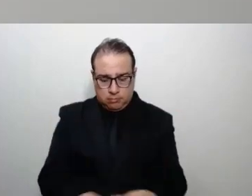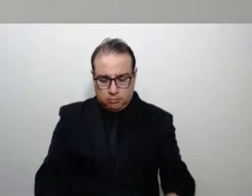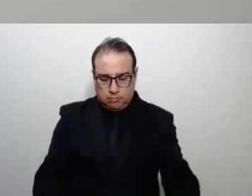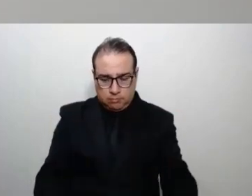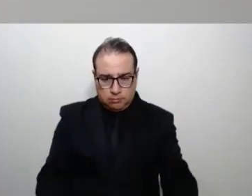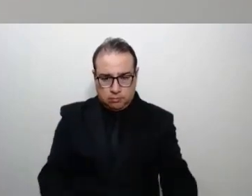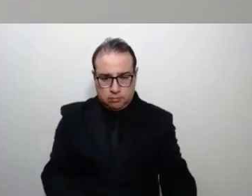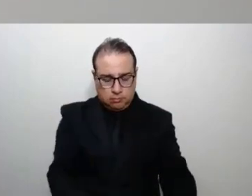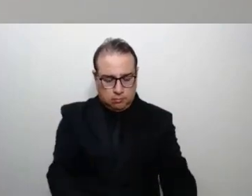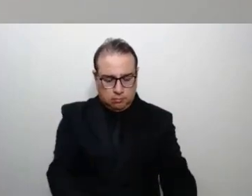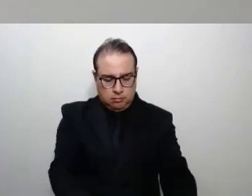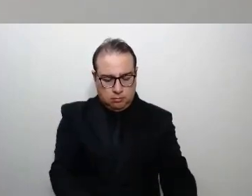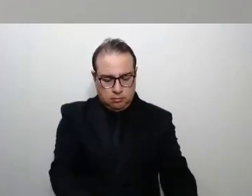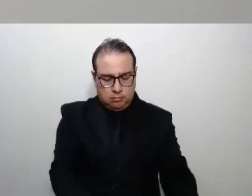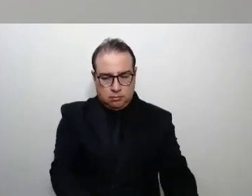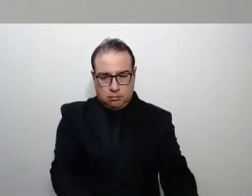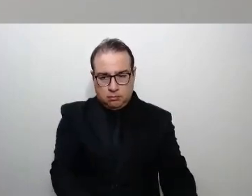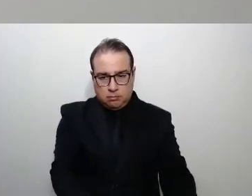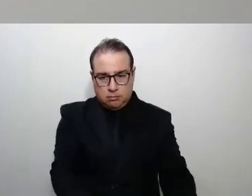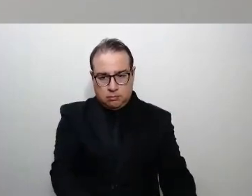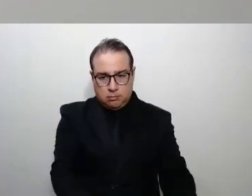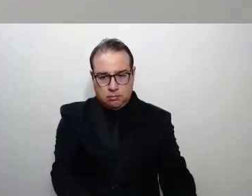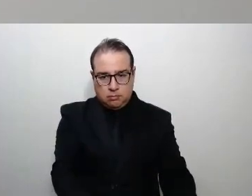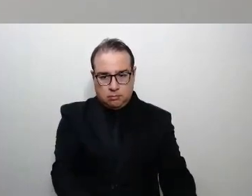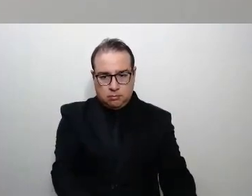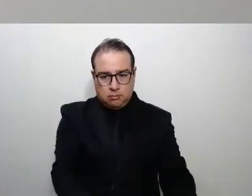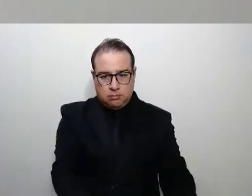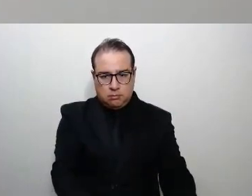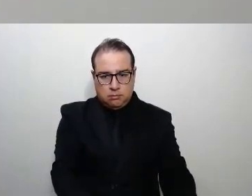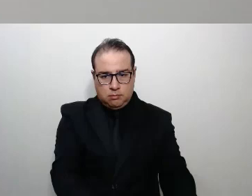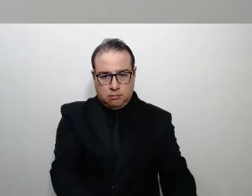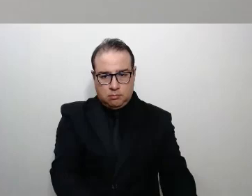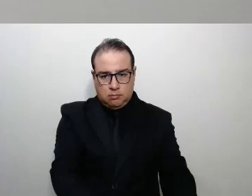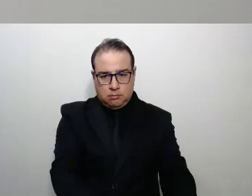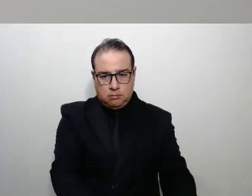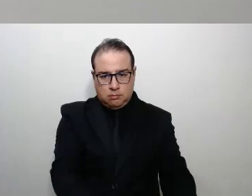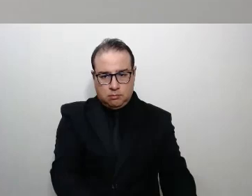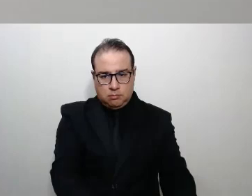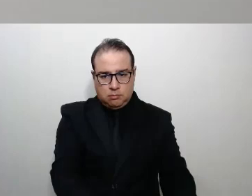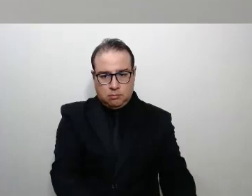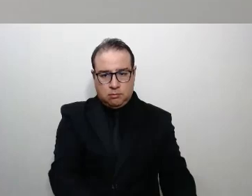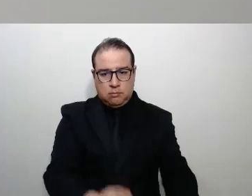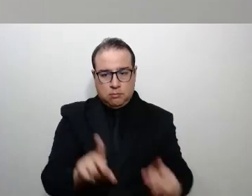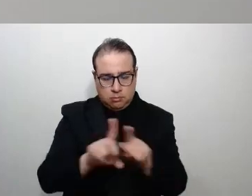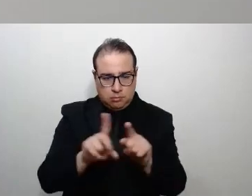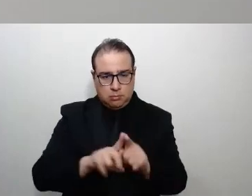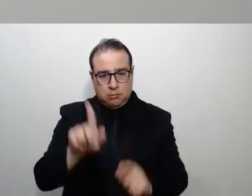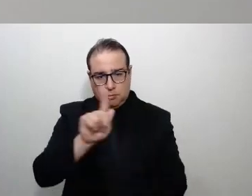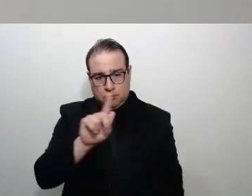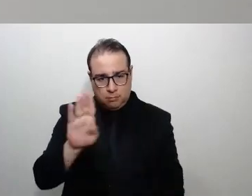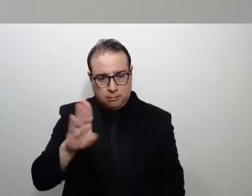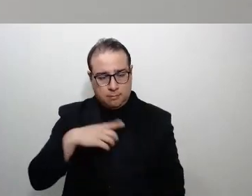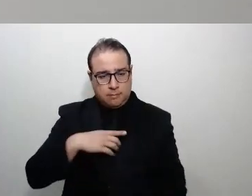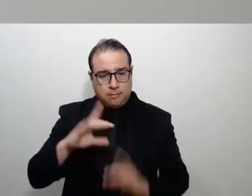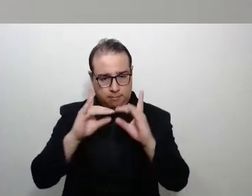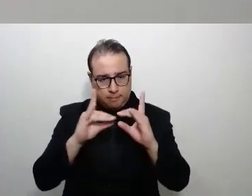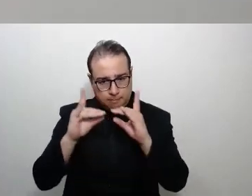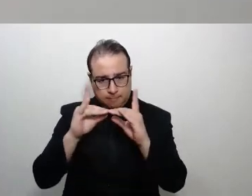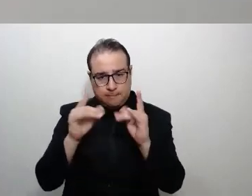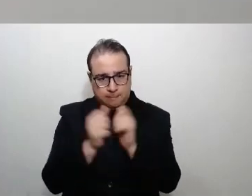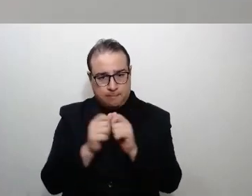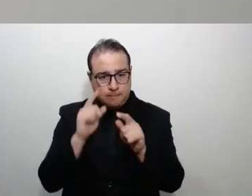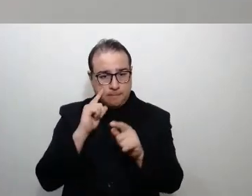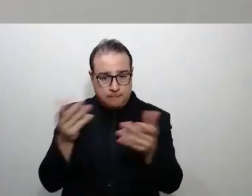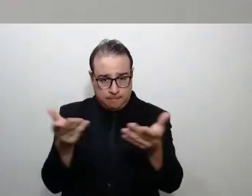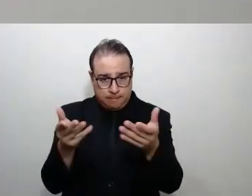também cumprimento corregedor Desembargador Gilson Barbosa cuja tarefa é